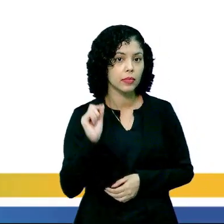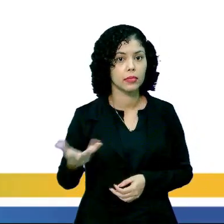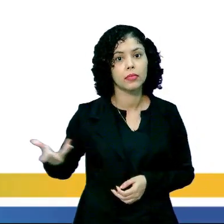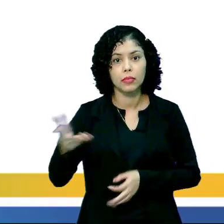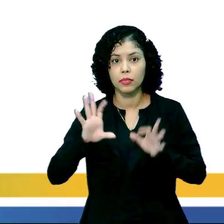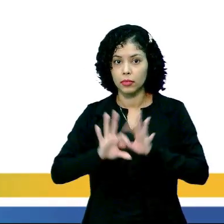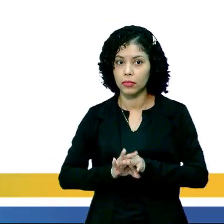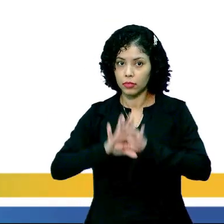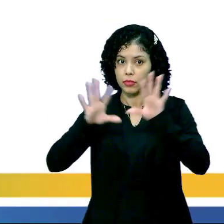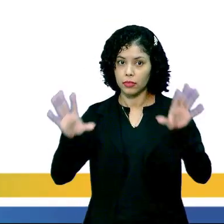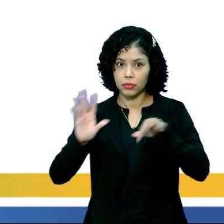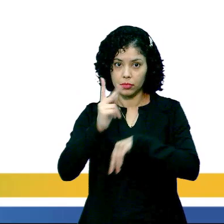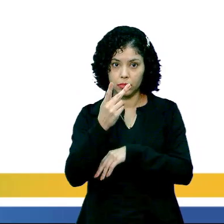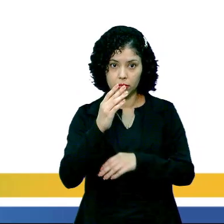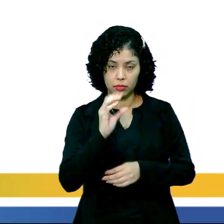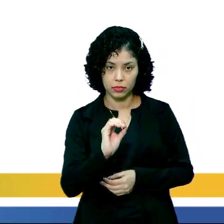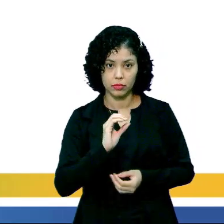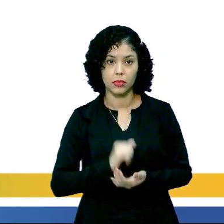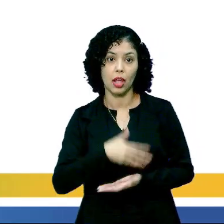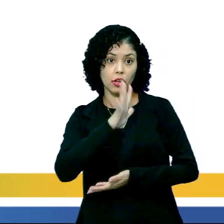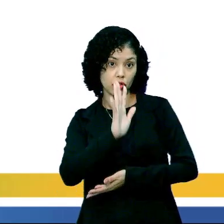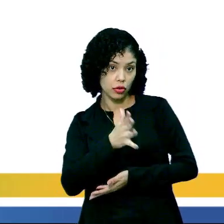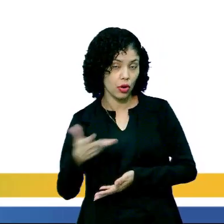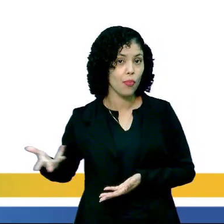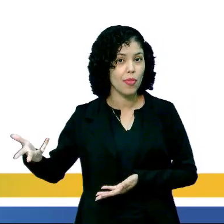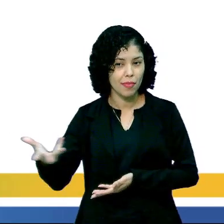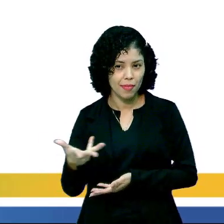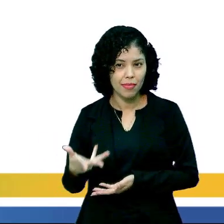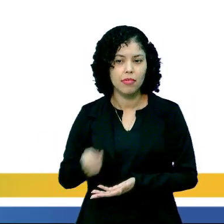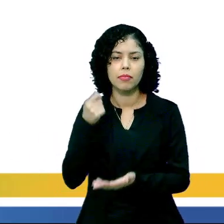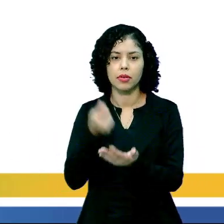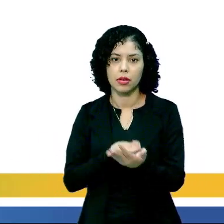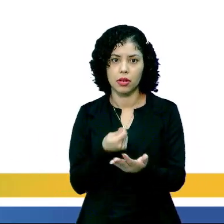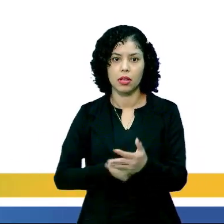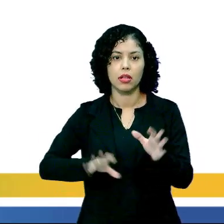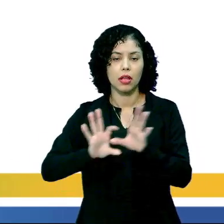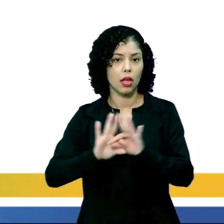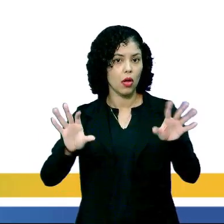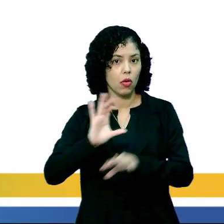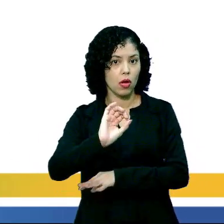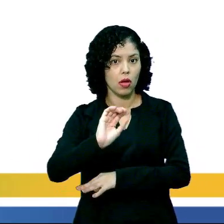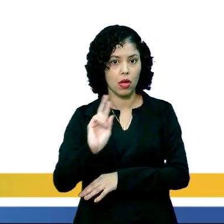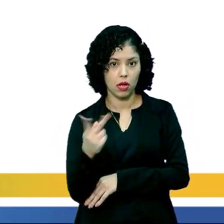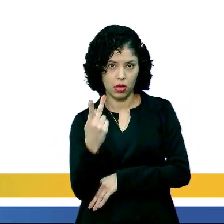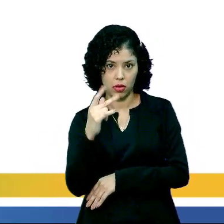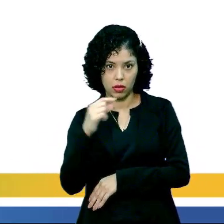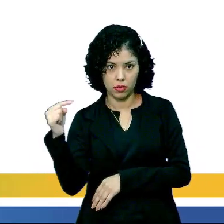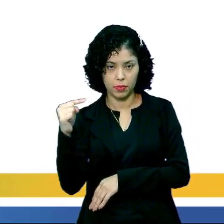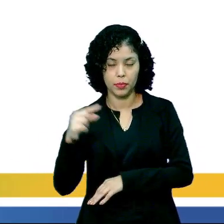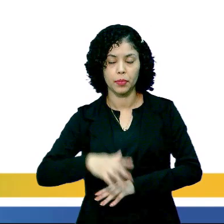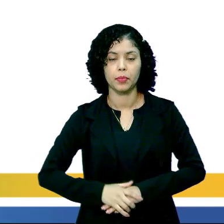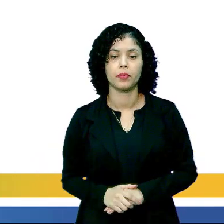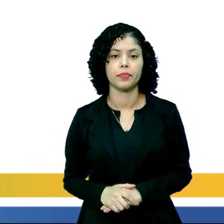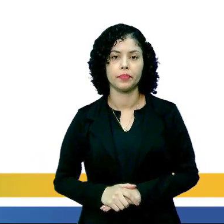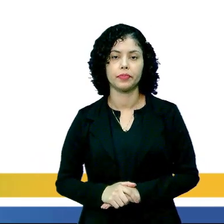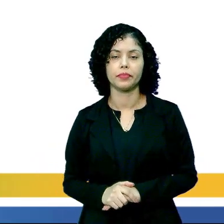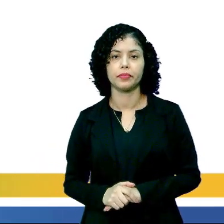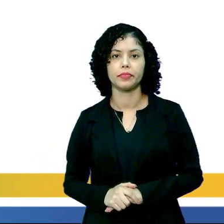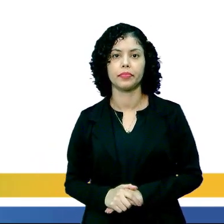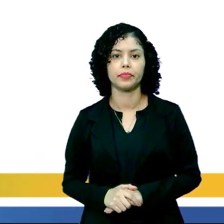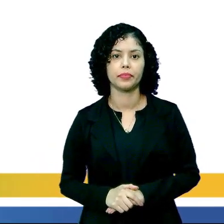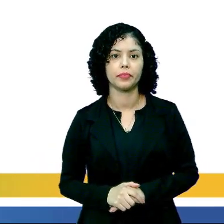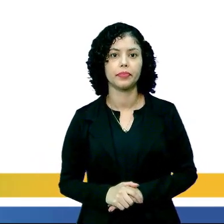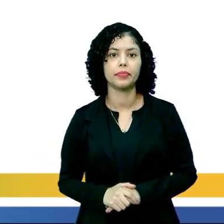um ácido ele liberava ia usar mais já uma base ela Obrigatoriamente deverá liberar o íon ou H menos que é uma